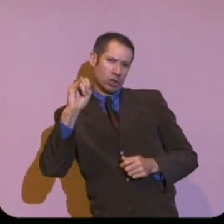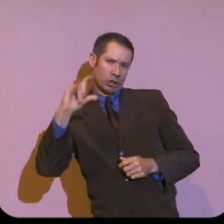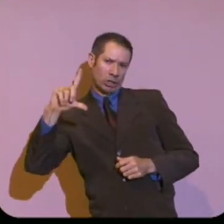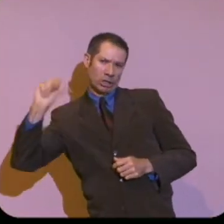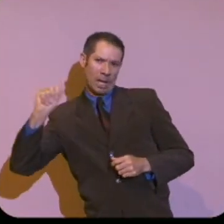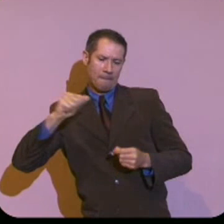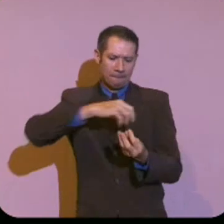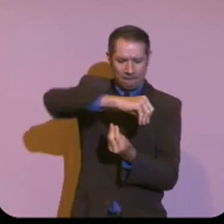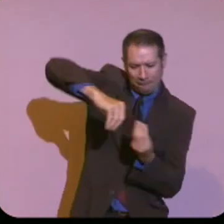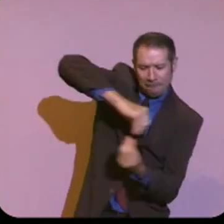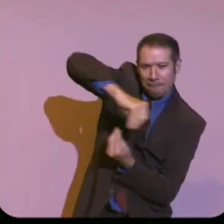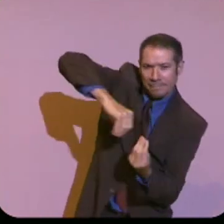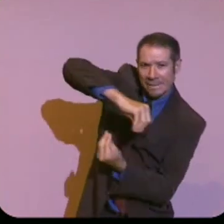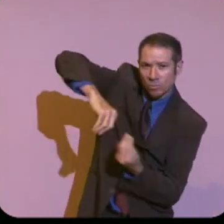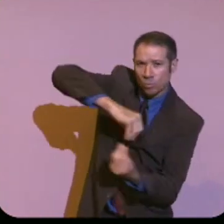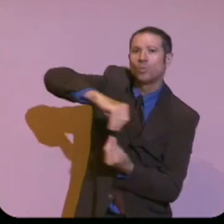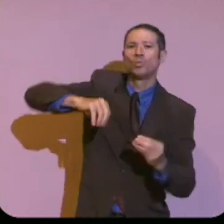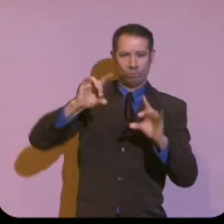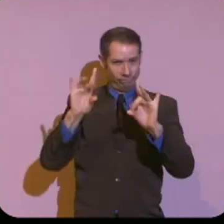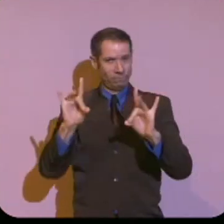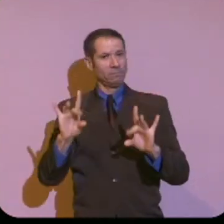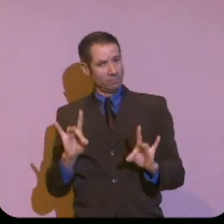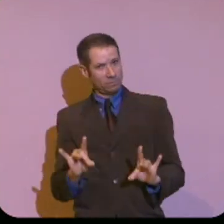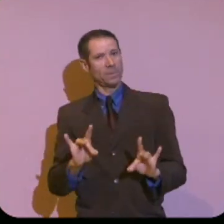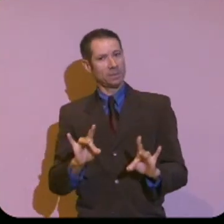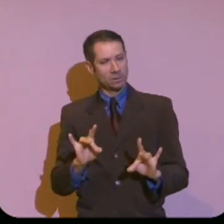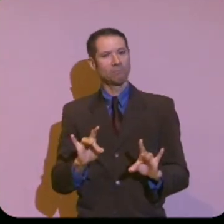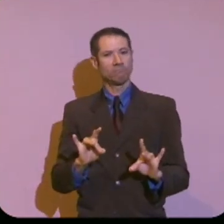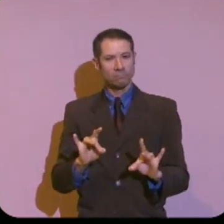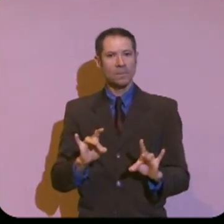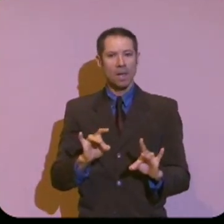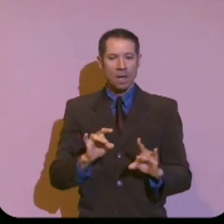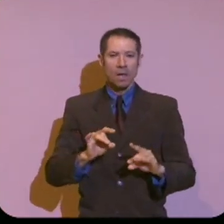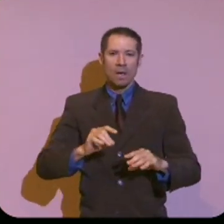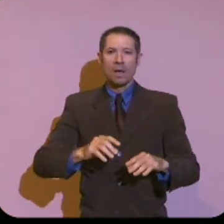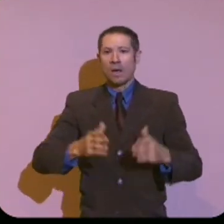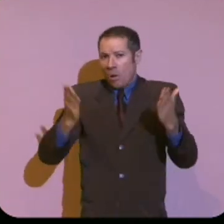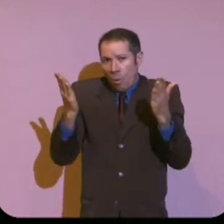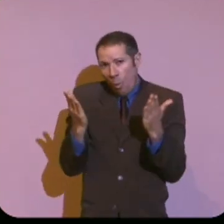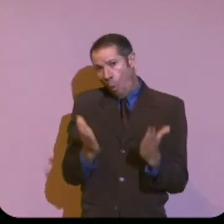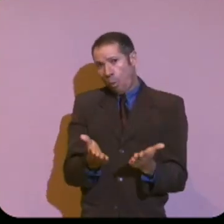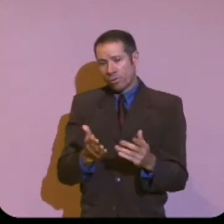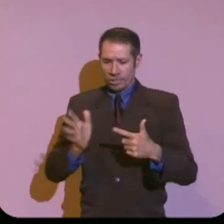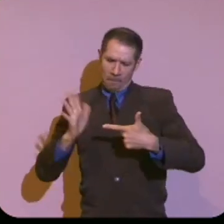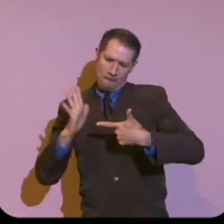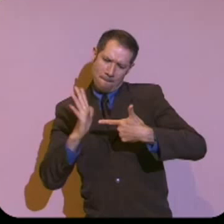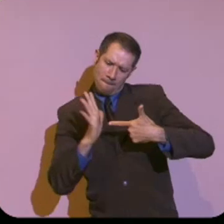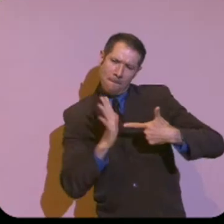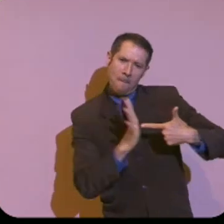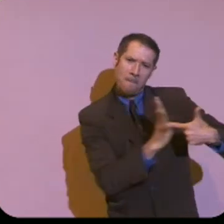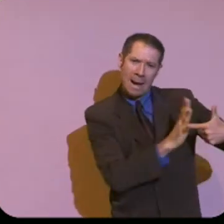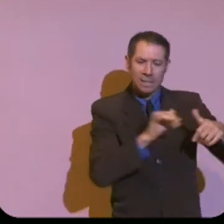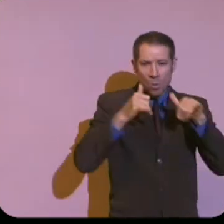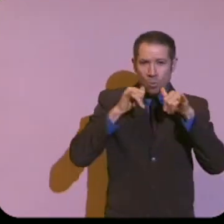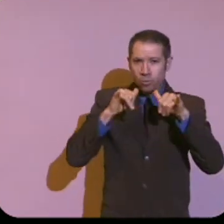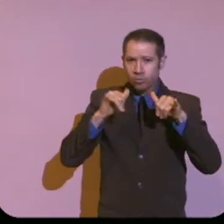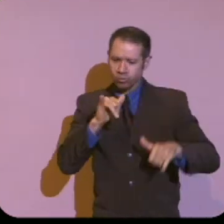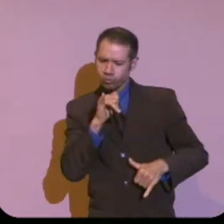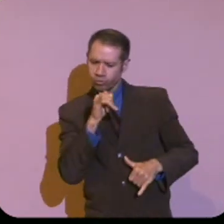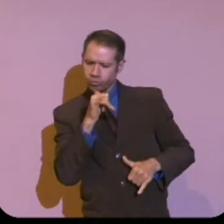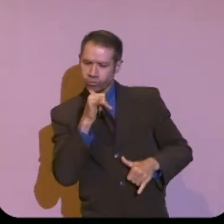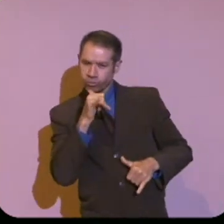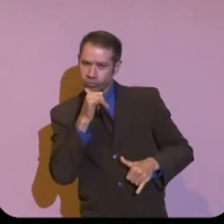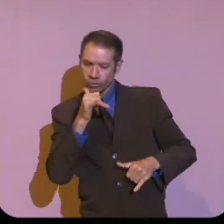toda uma mistura especial, e com o pé, hoje são máquinas elétricas, né, que fazem